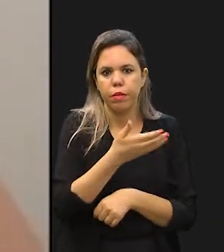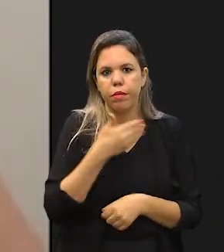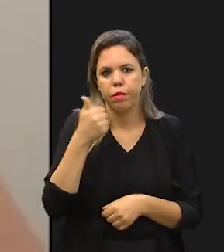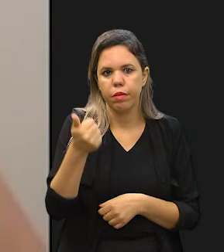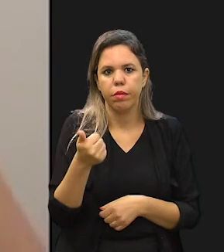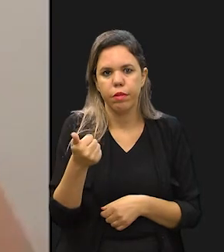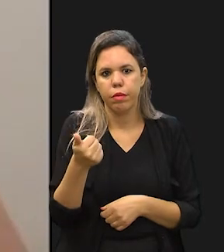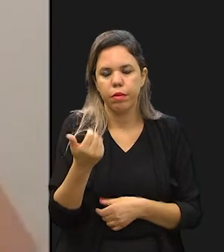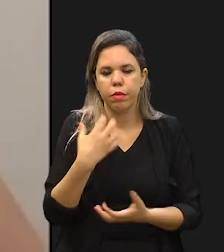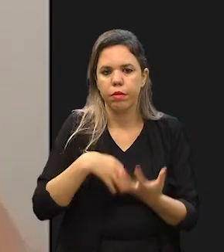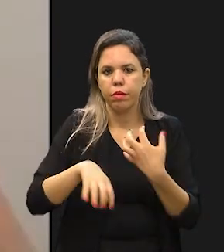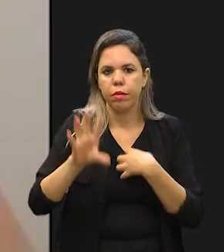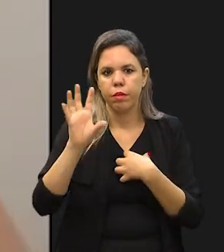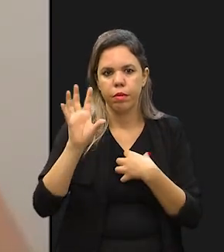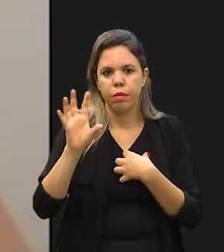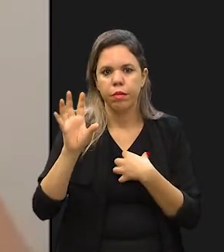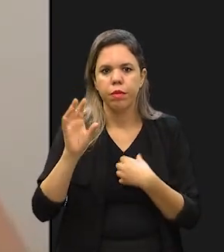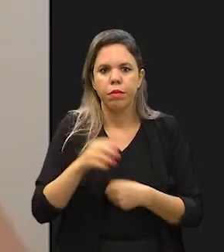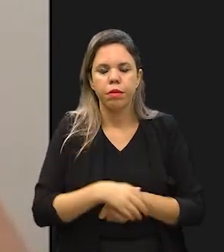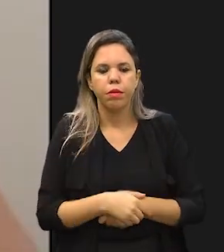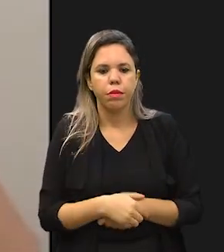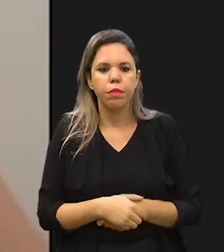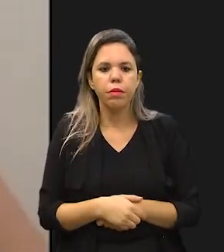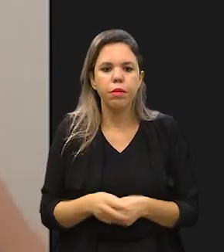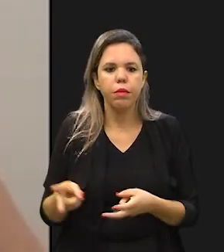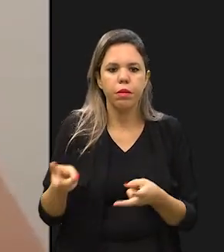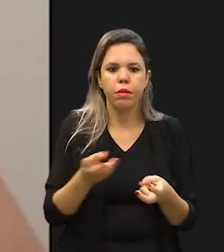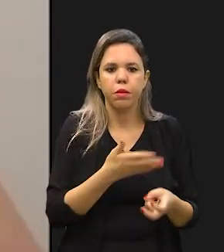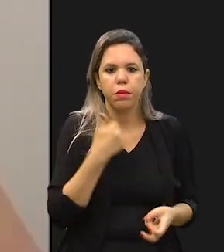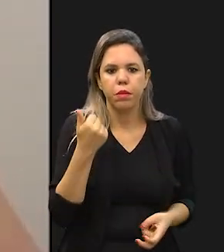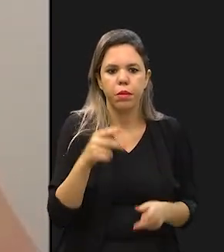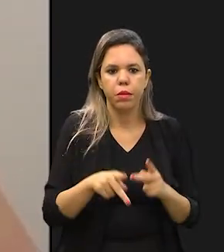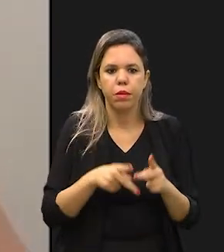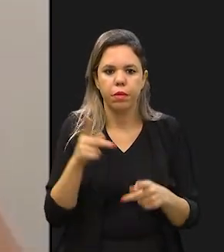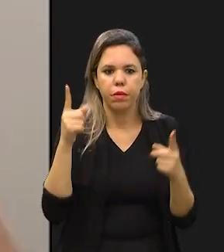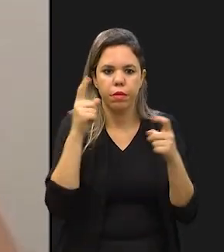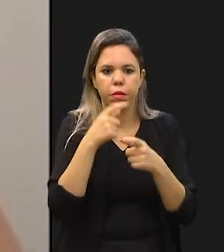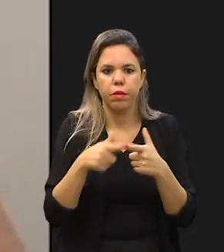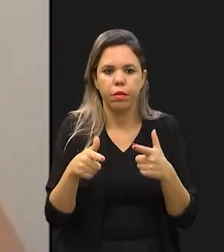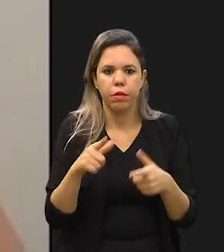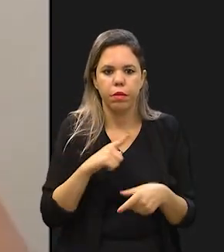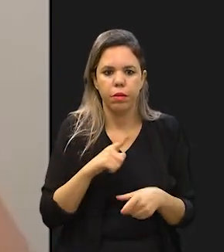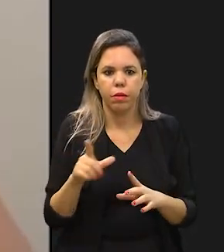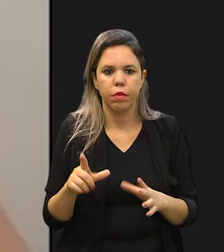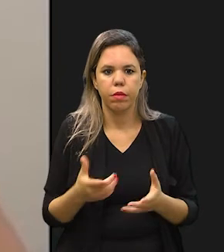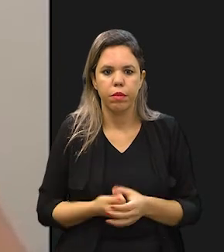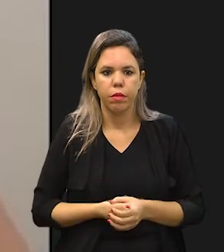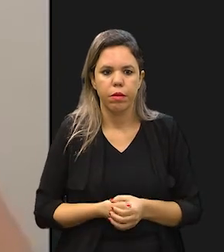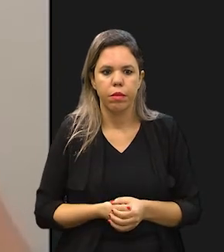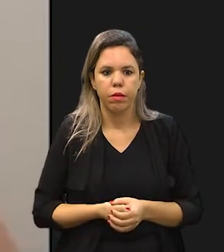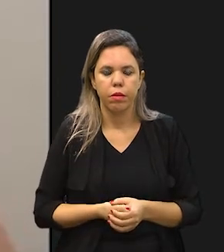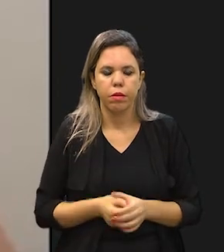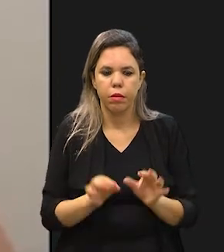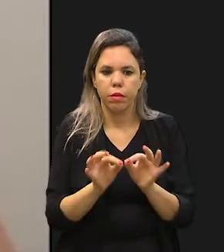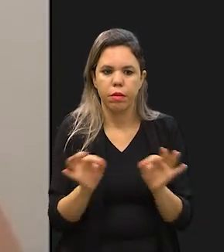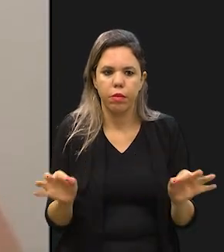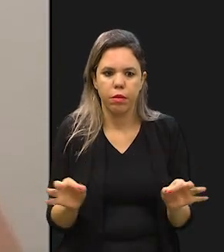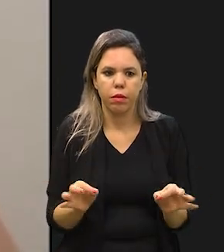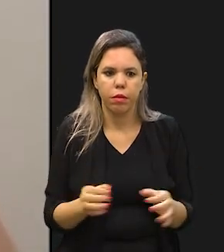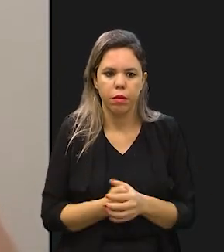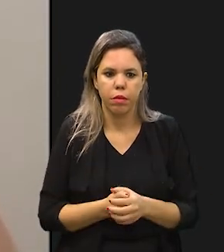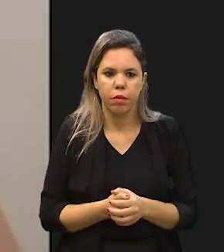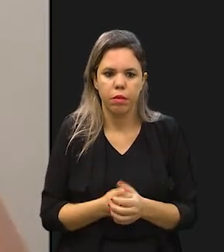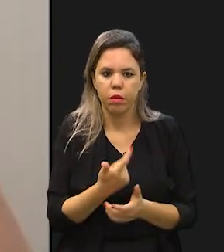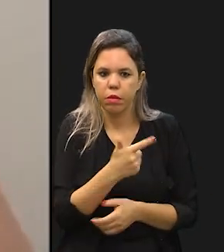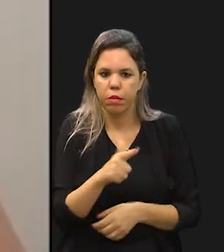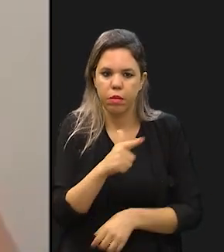melhor e mais empatia, né? Assim, enxergar melhor o outro, a dificuldade que o outro está tendo, não simplesmente taxar como